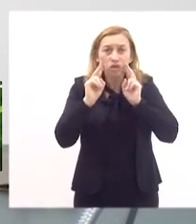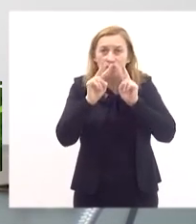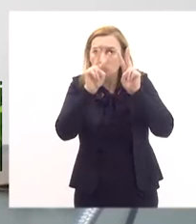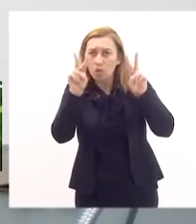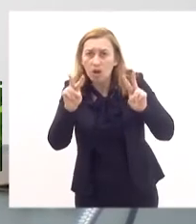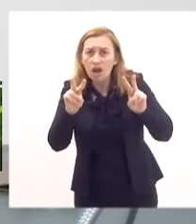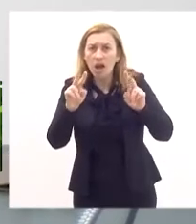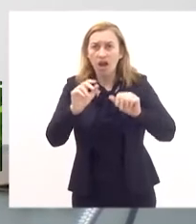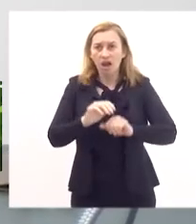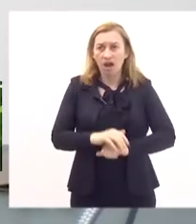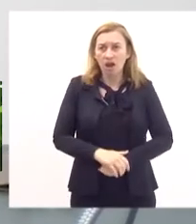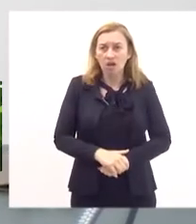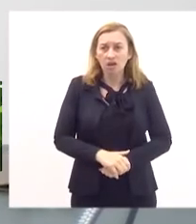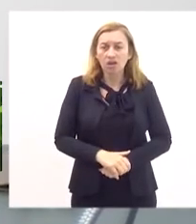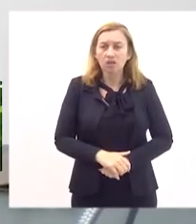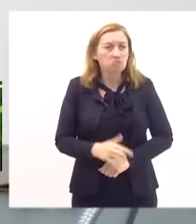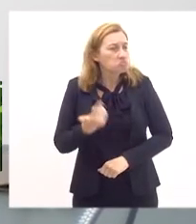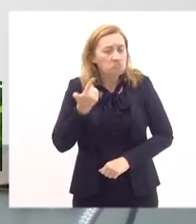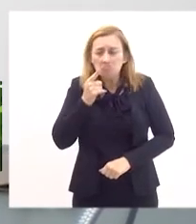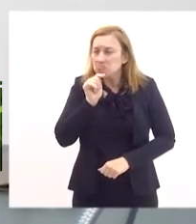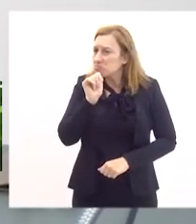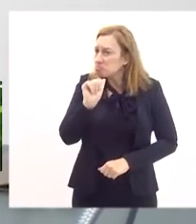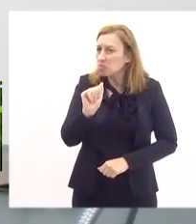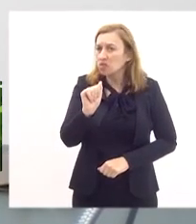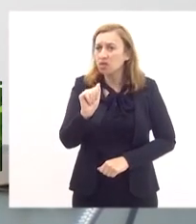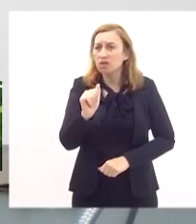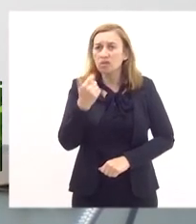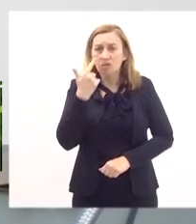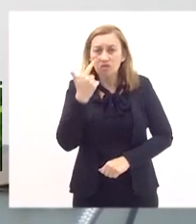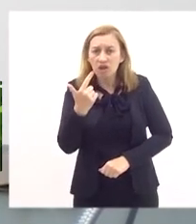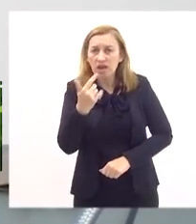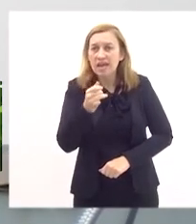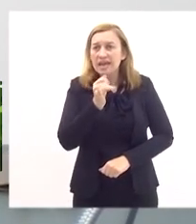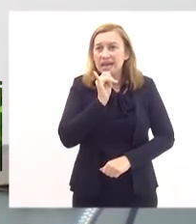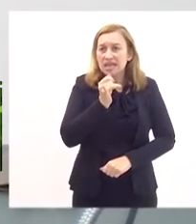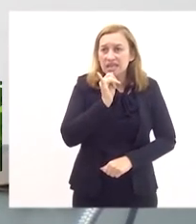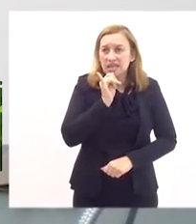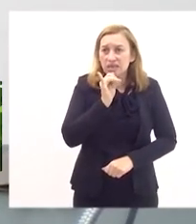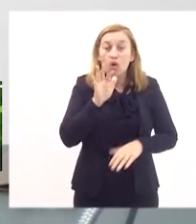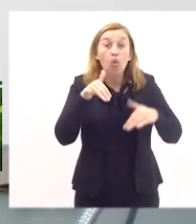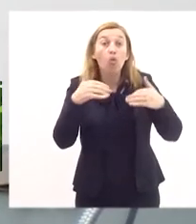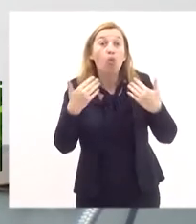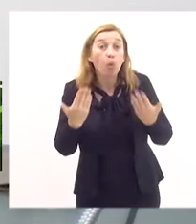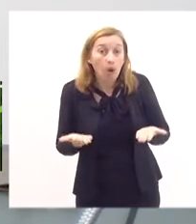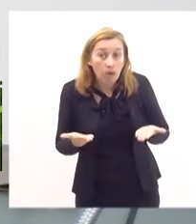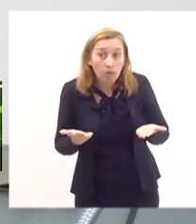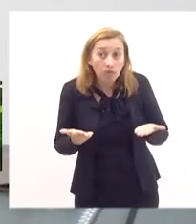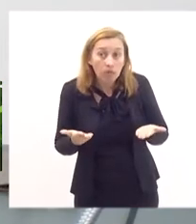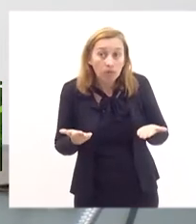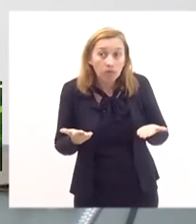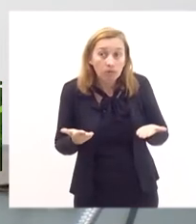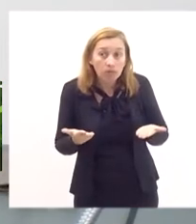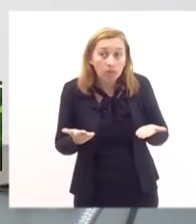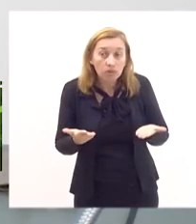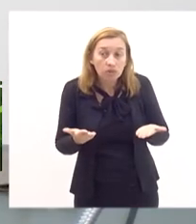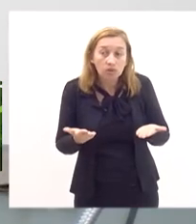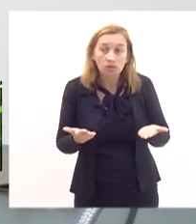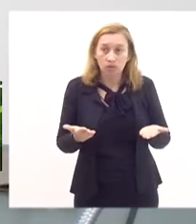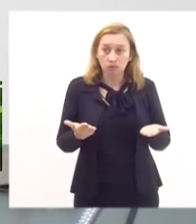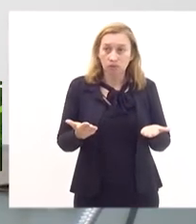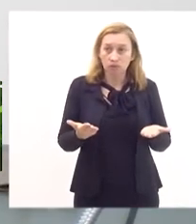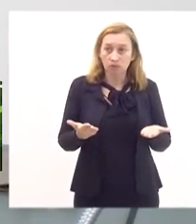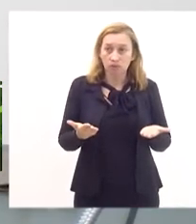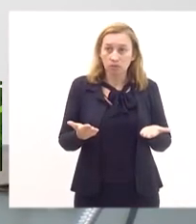do benefício, nós ainda não conseguimos identificar, por exemplo, qual foi a contrapartida